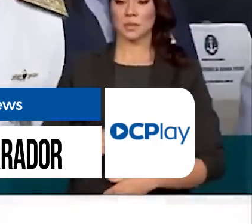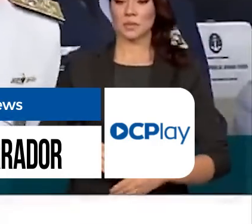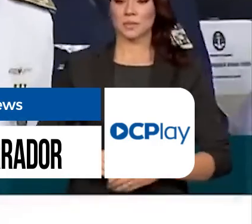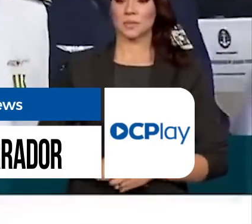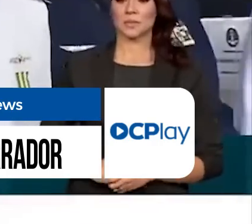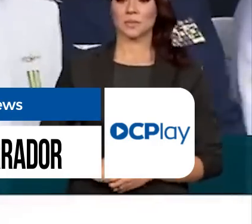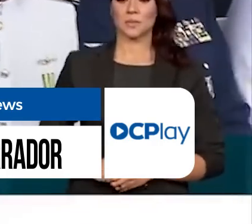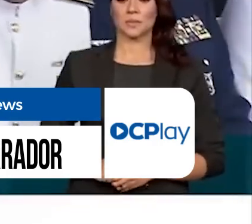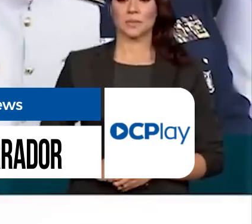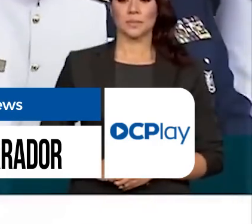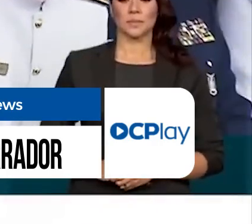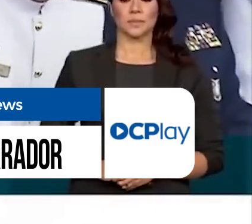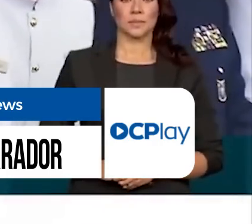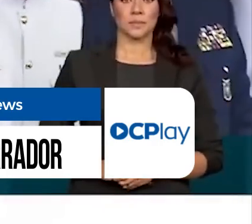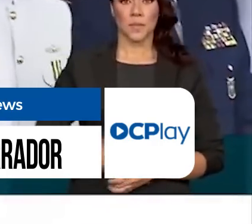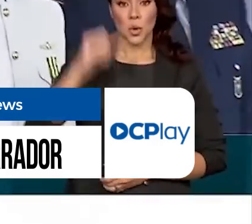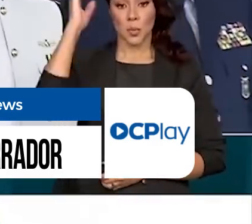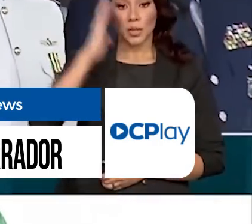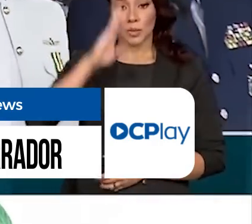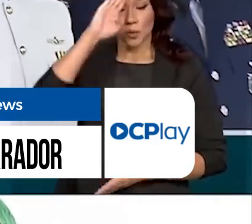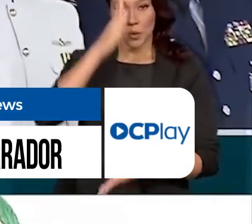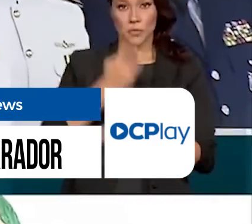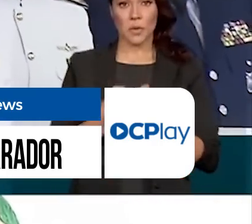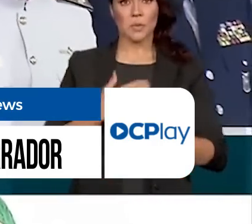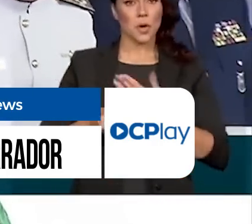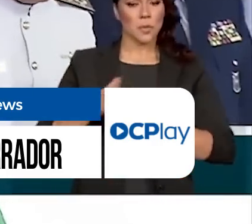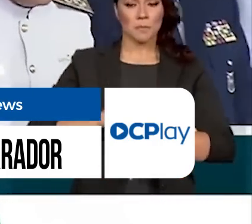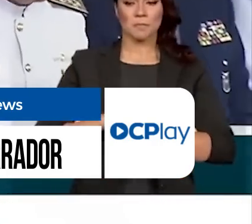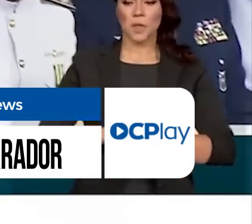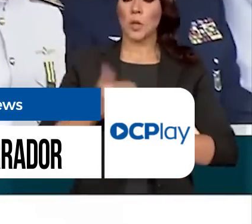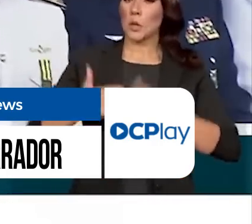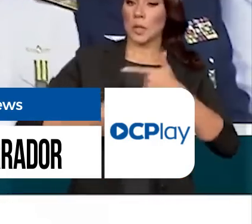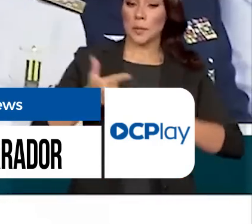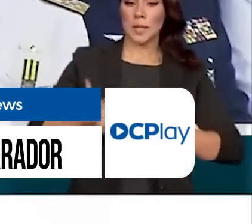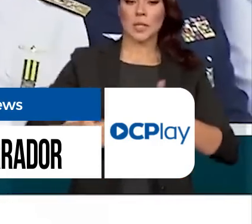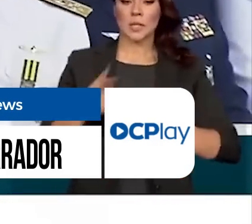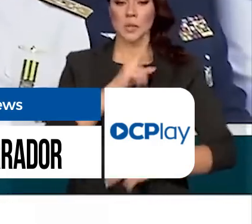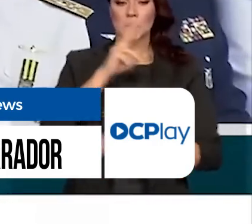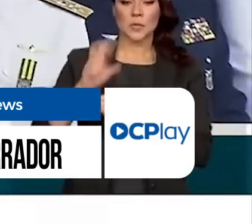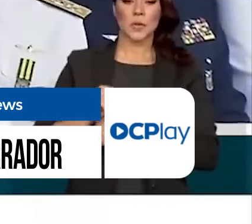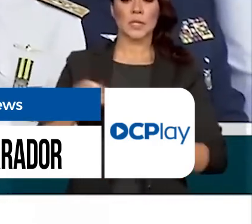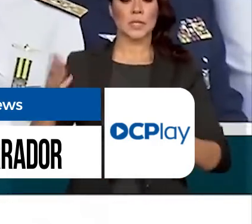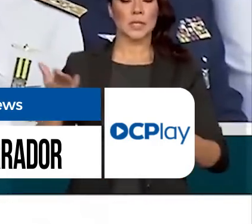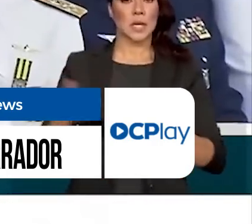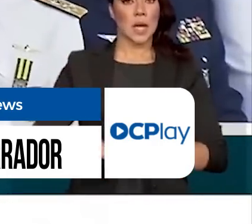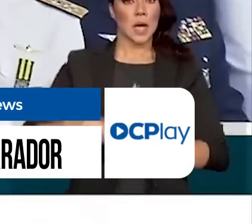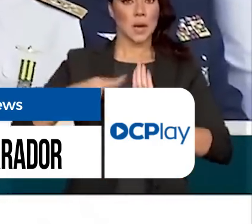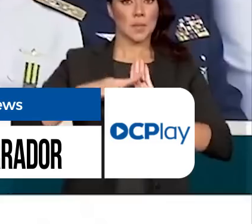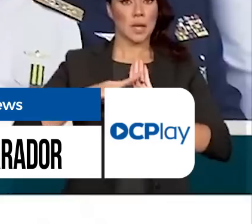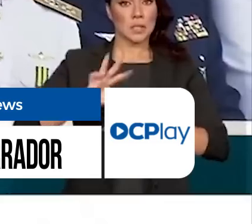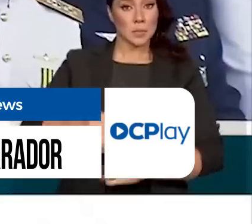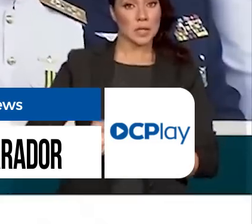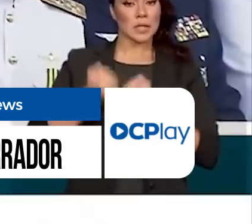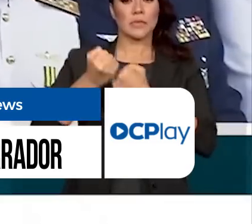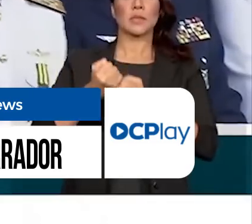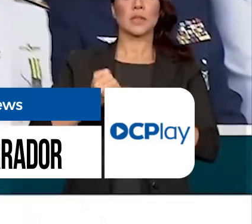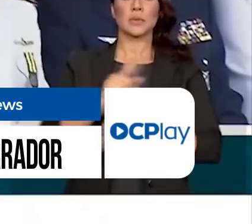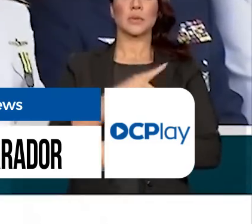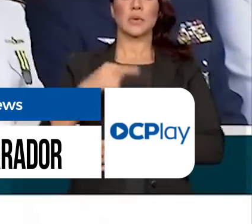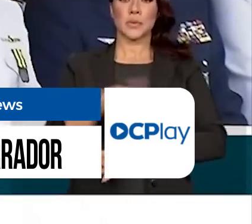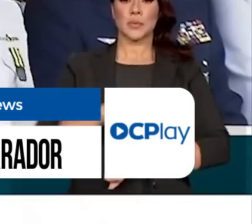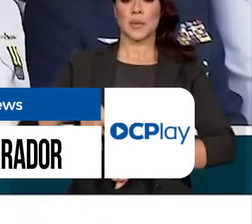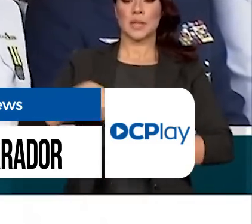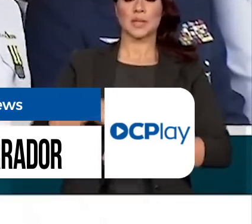O Brasil confia, a qualquer tempo, na atuação indelével de suas forças armadas em prol da defesa de nossa